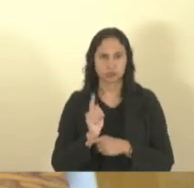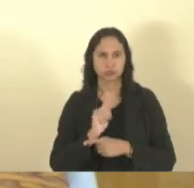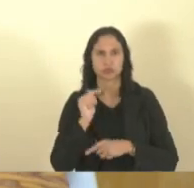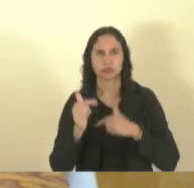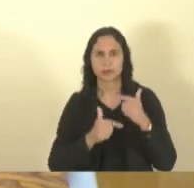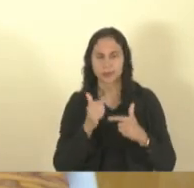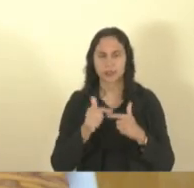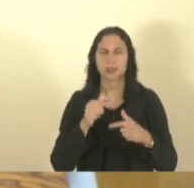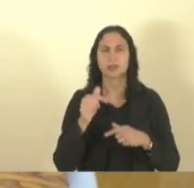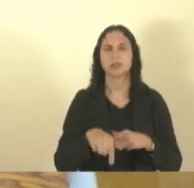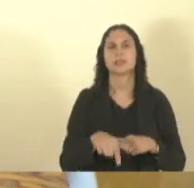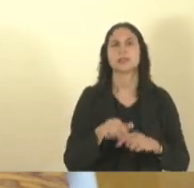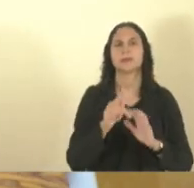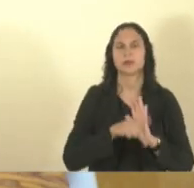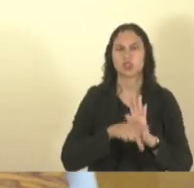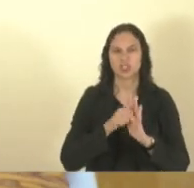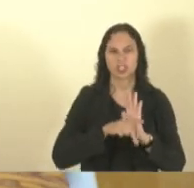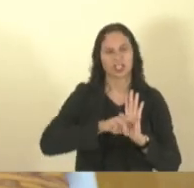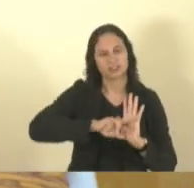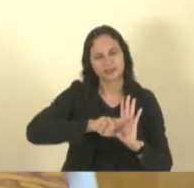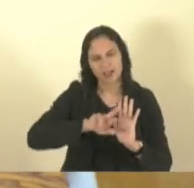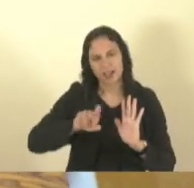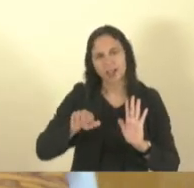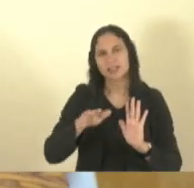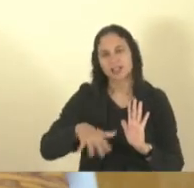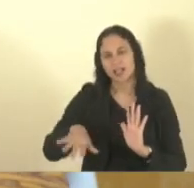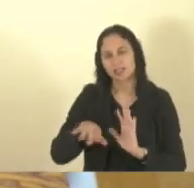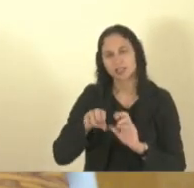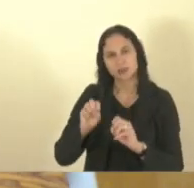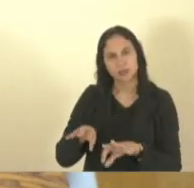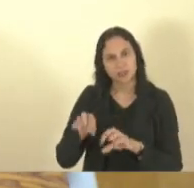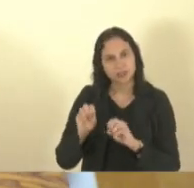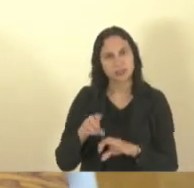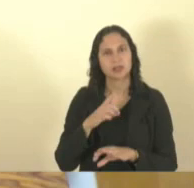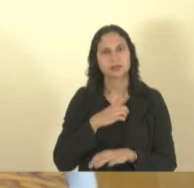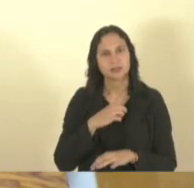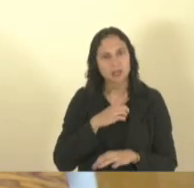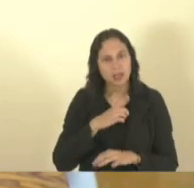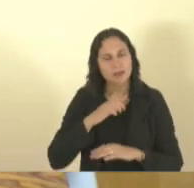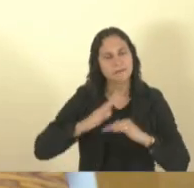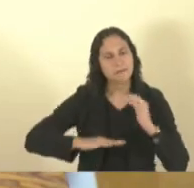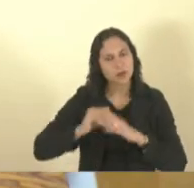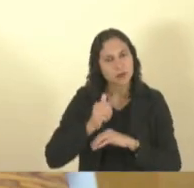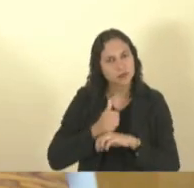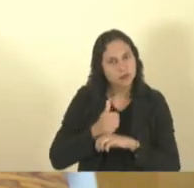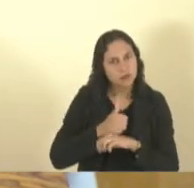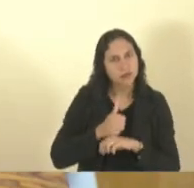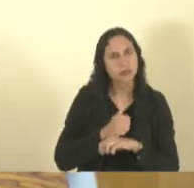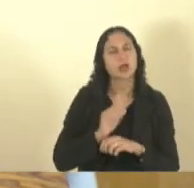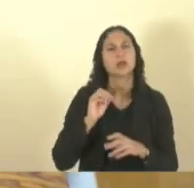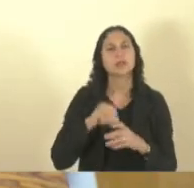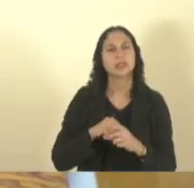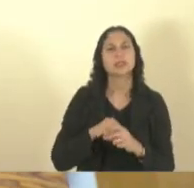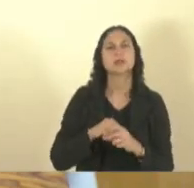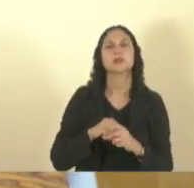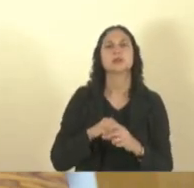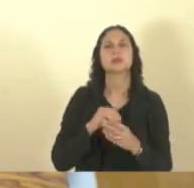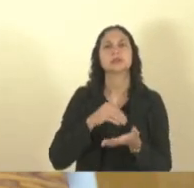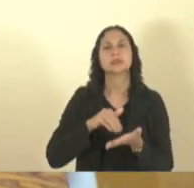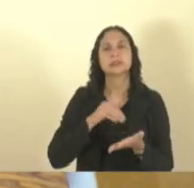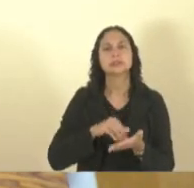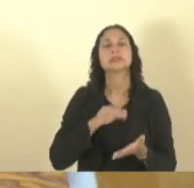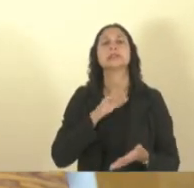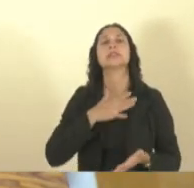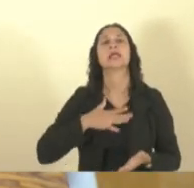pública, Estado presente, as políticas públicas de educação, temos profissionais também APPGGs na Secretaria de Saúde, Secretaria